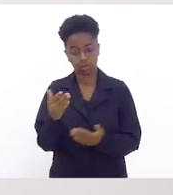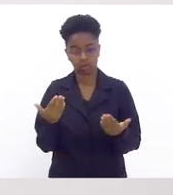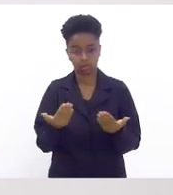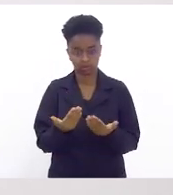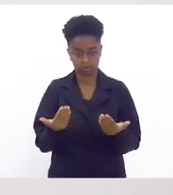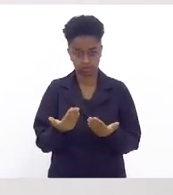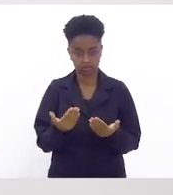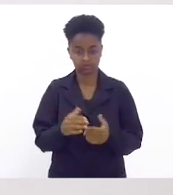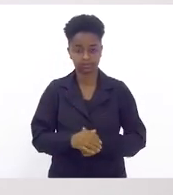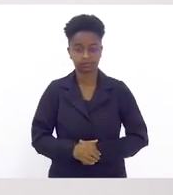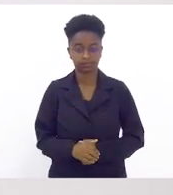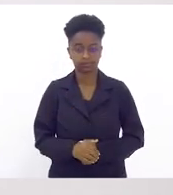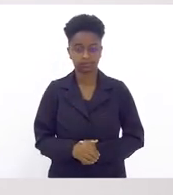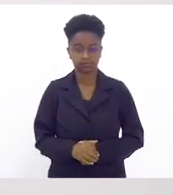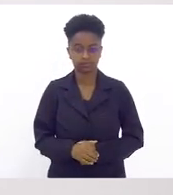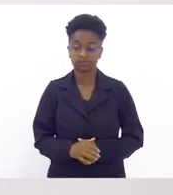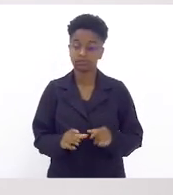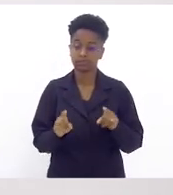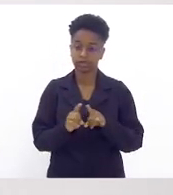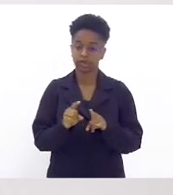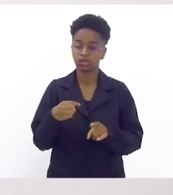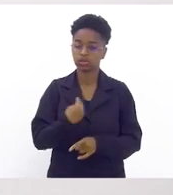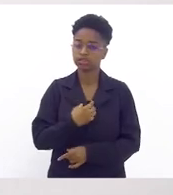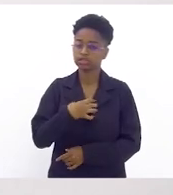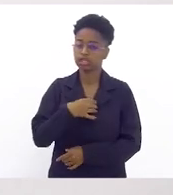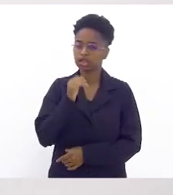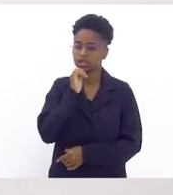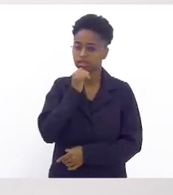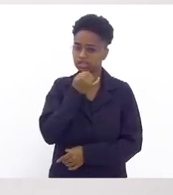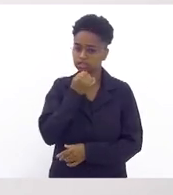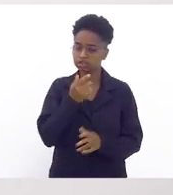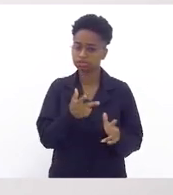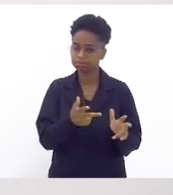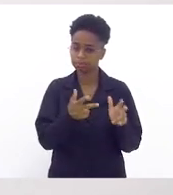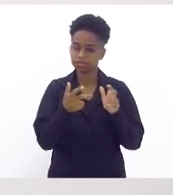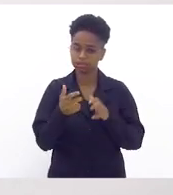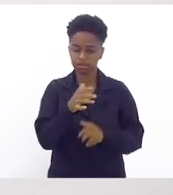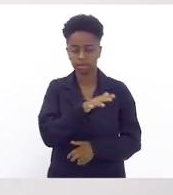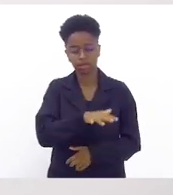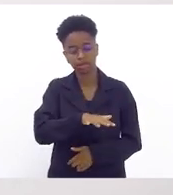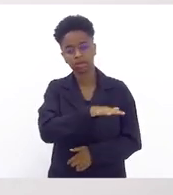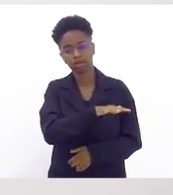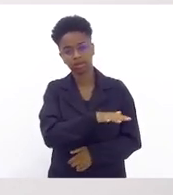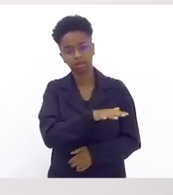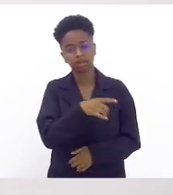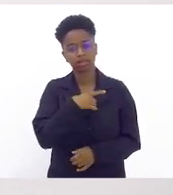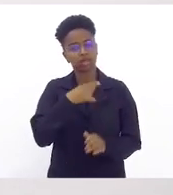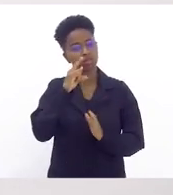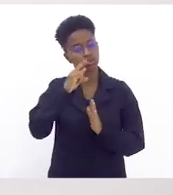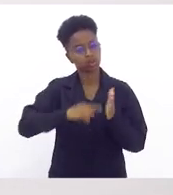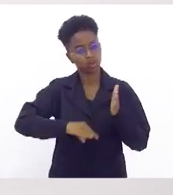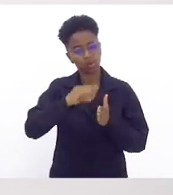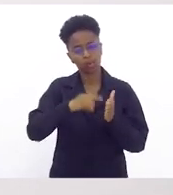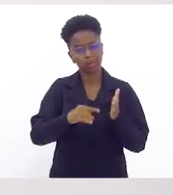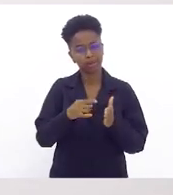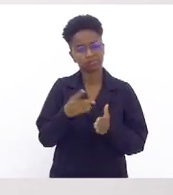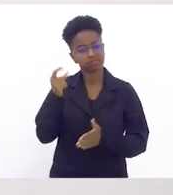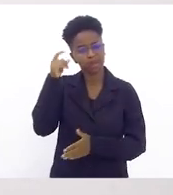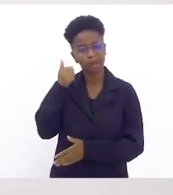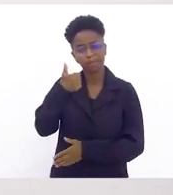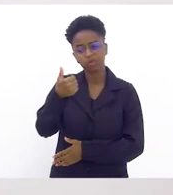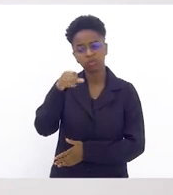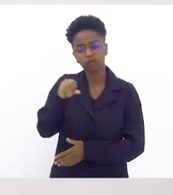e a gente fica muito entristecido em ver aquele acervo com documento de 1911